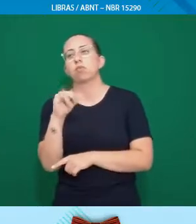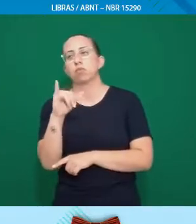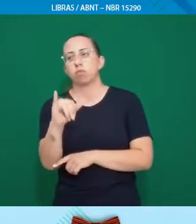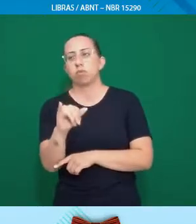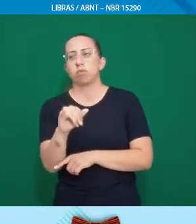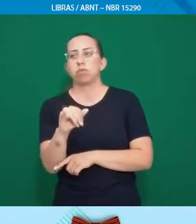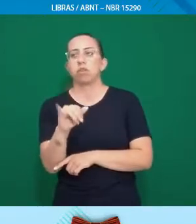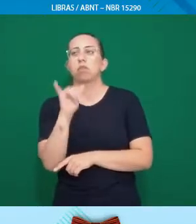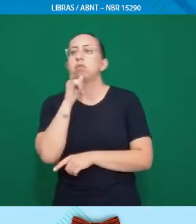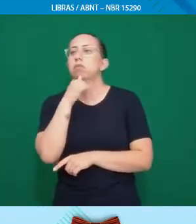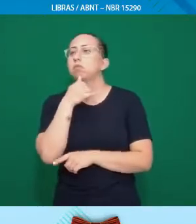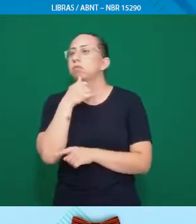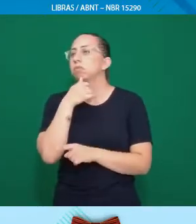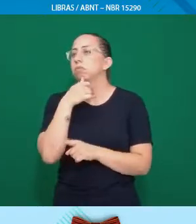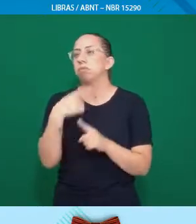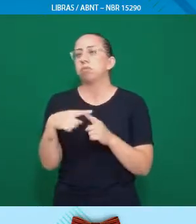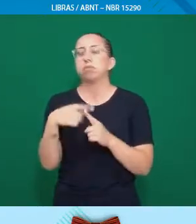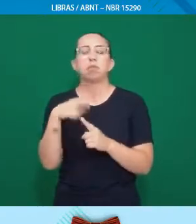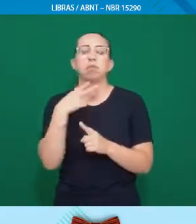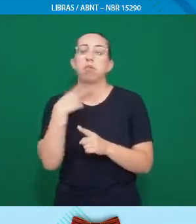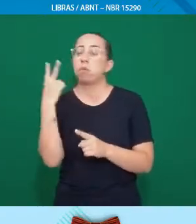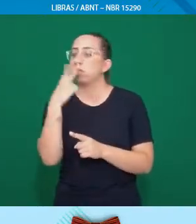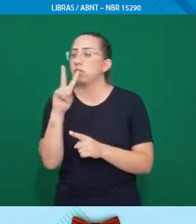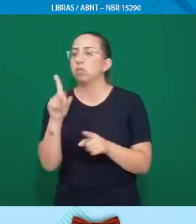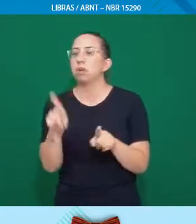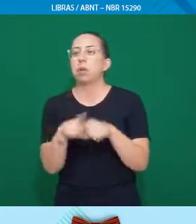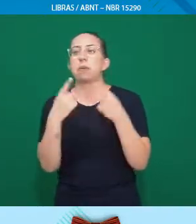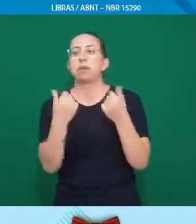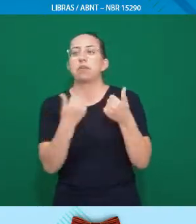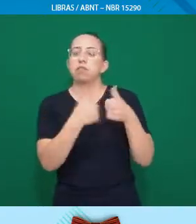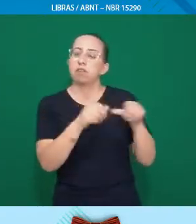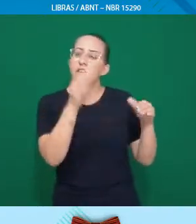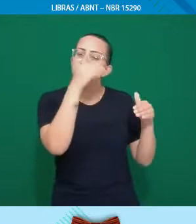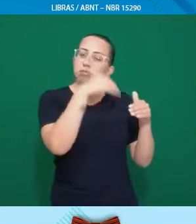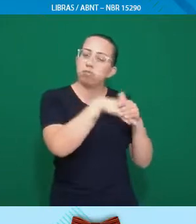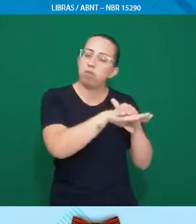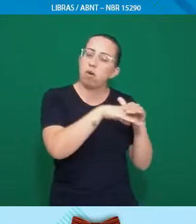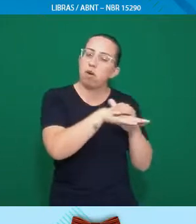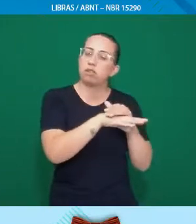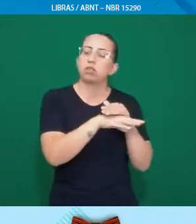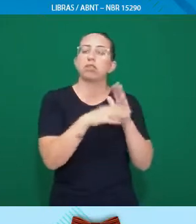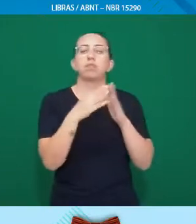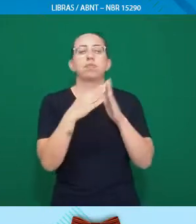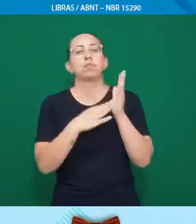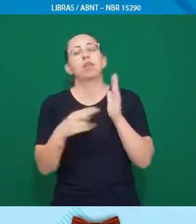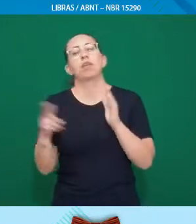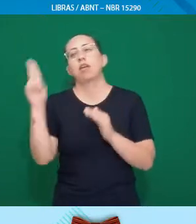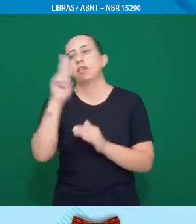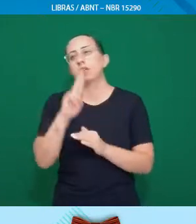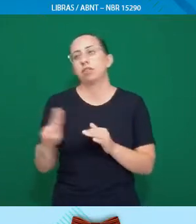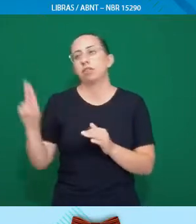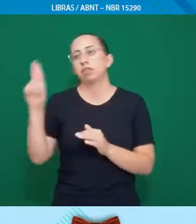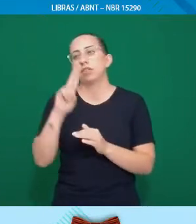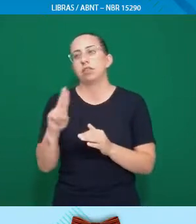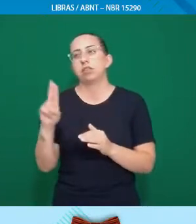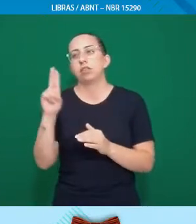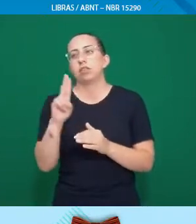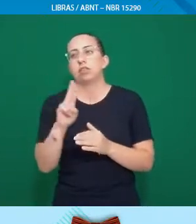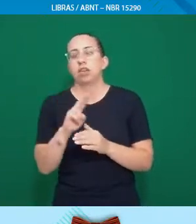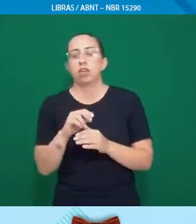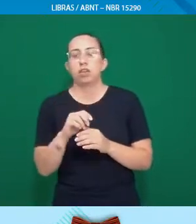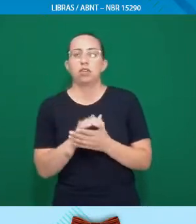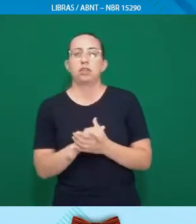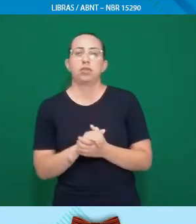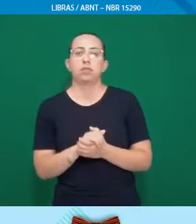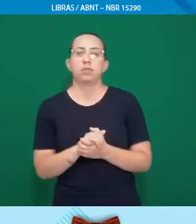infelizmente eu não a criança utilizando suas roupas mas estão todas lá na Fundação as meninas guardam com muito zelo toda